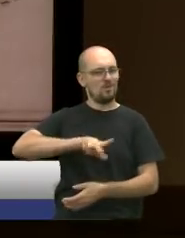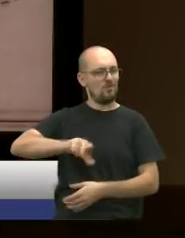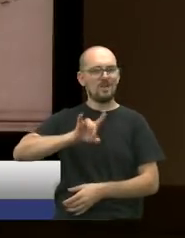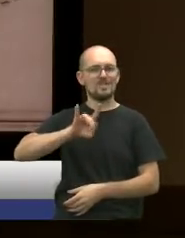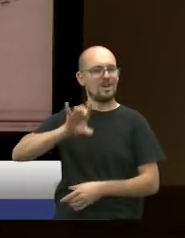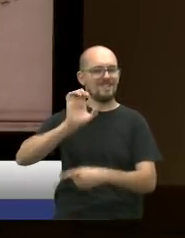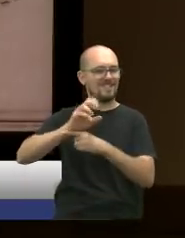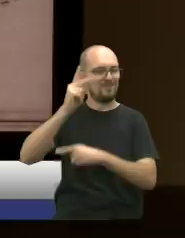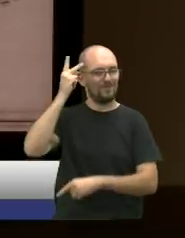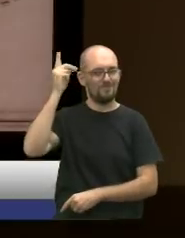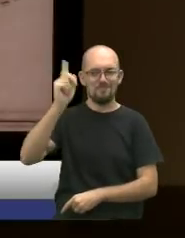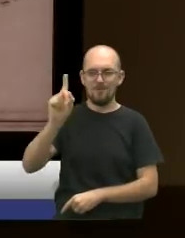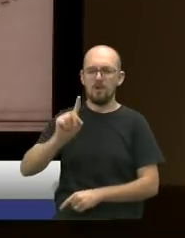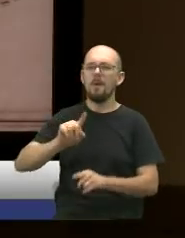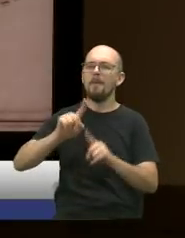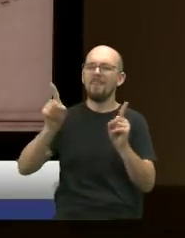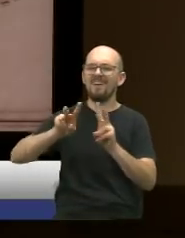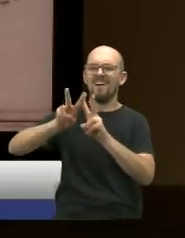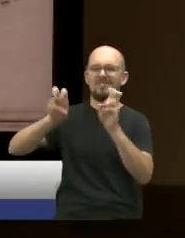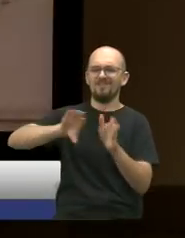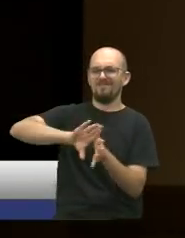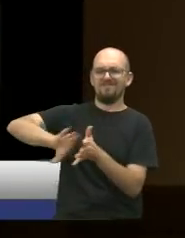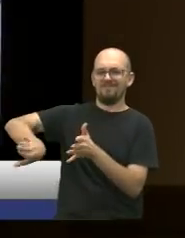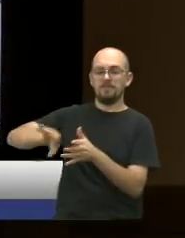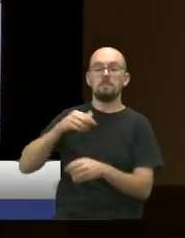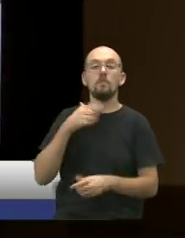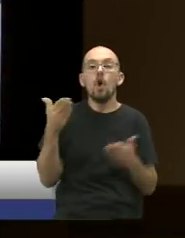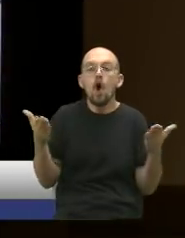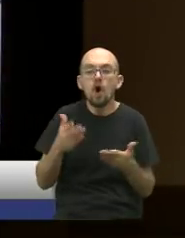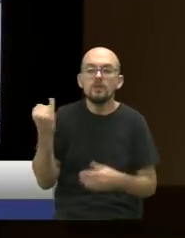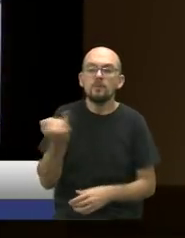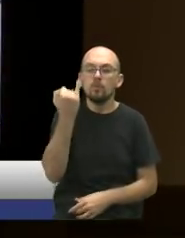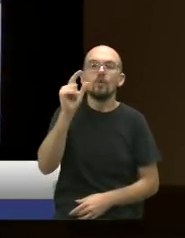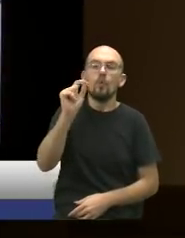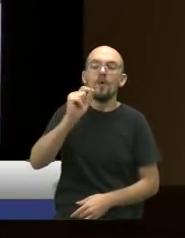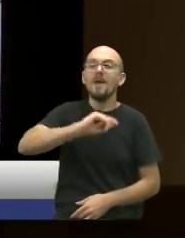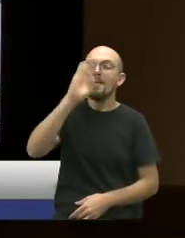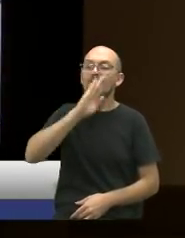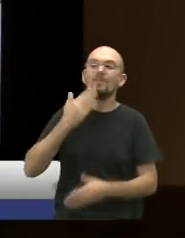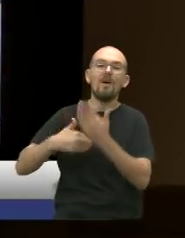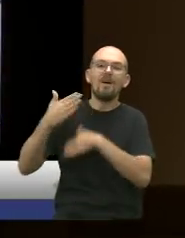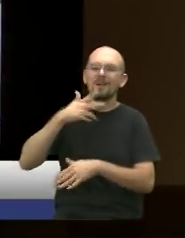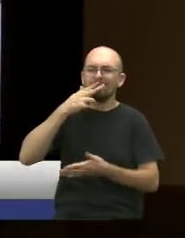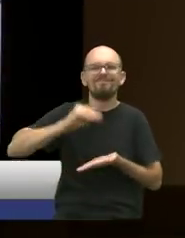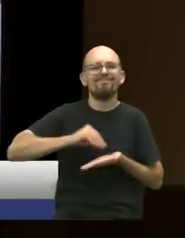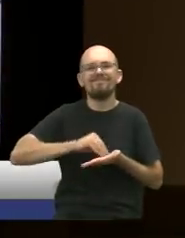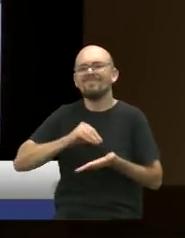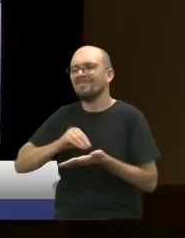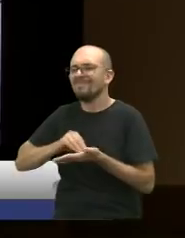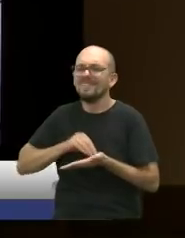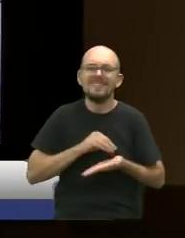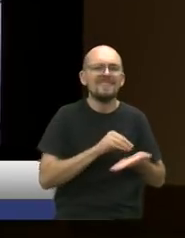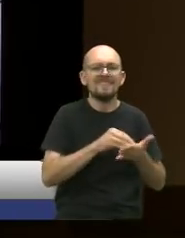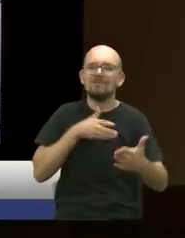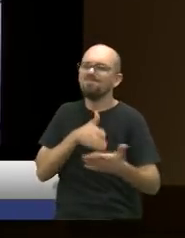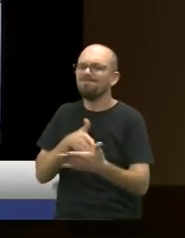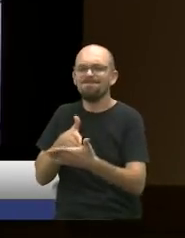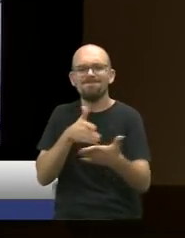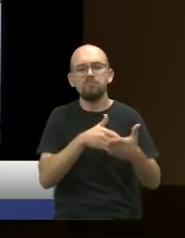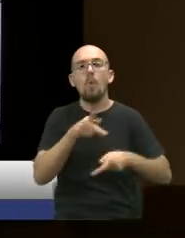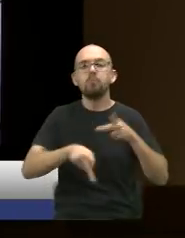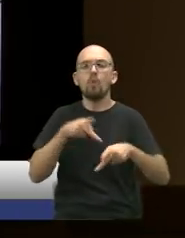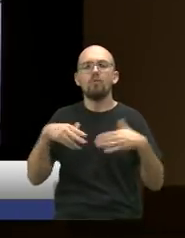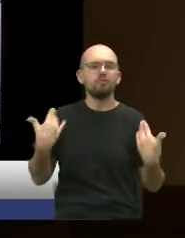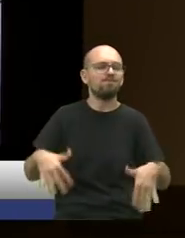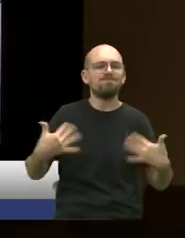vamos deixar esse assunto para outro dia. O que nos importa? O Brasil carecia de mudanças. O povo esperava por